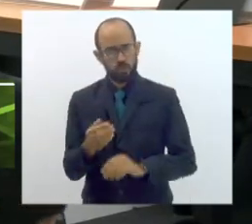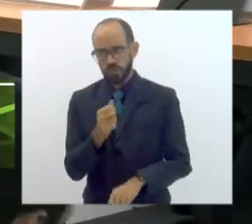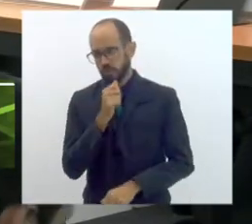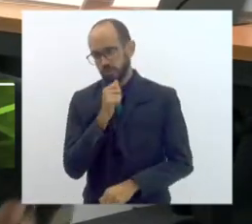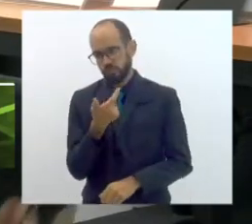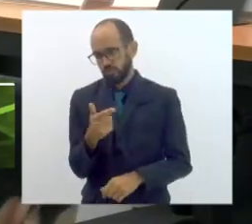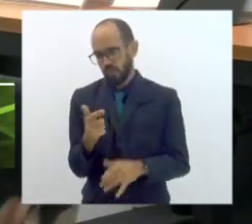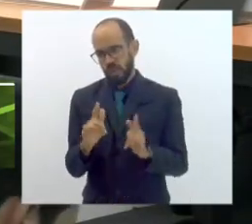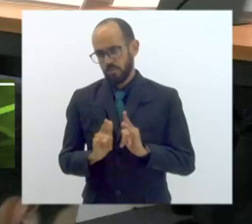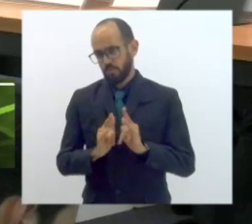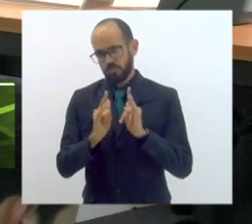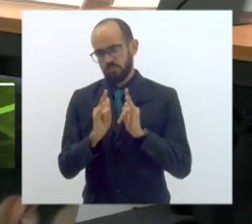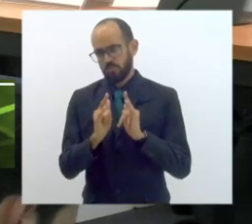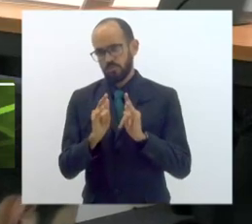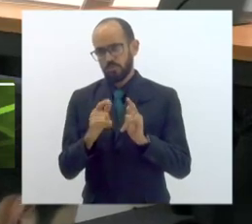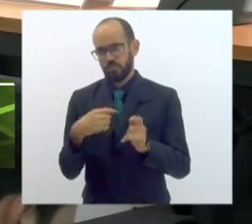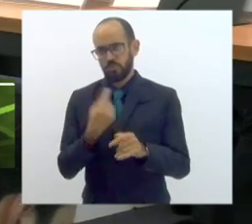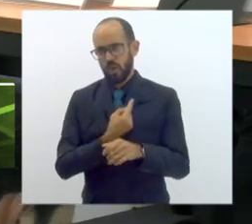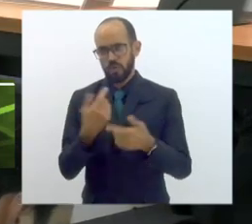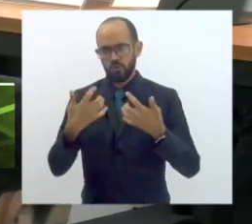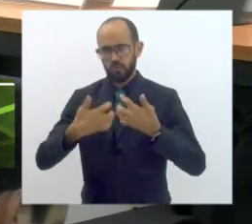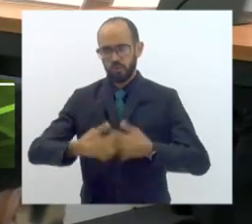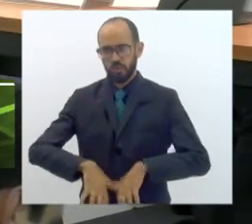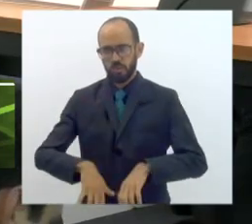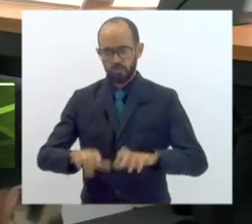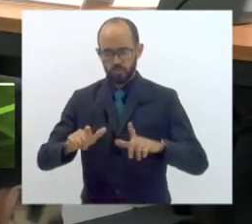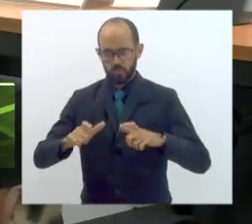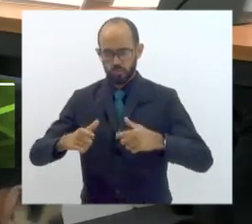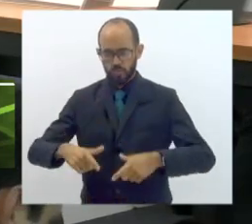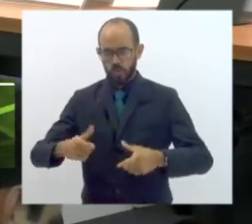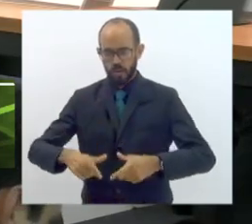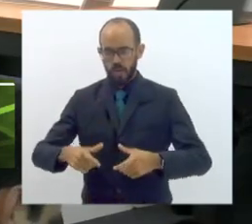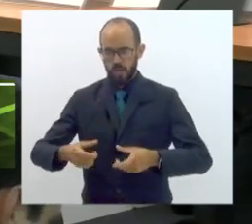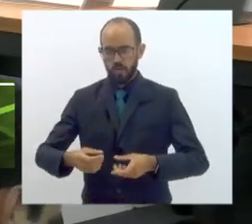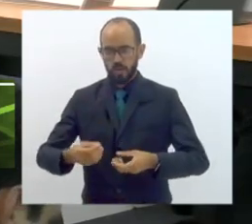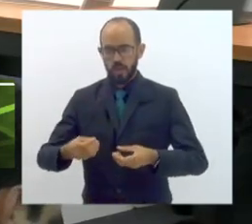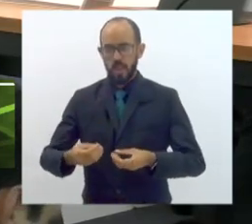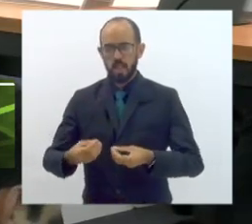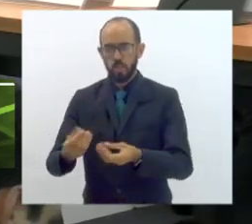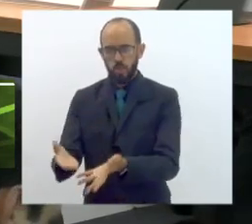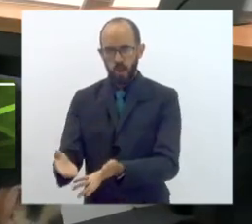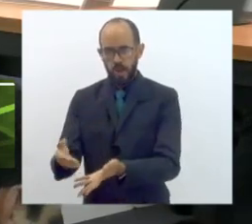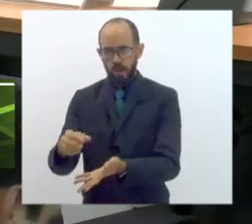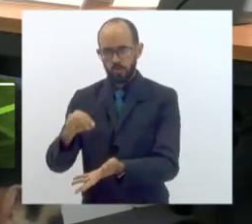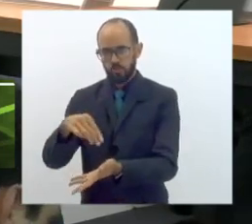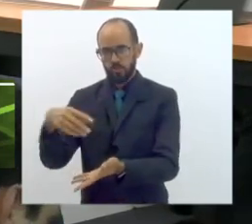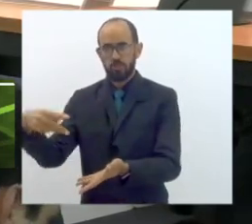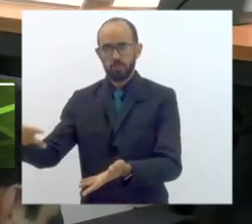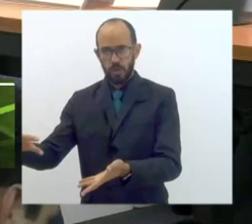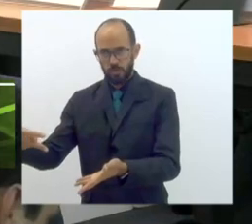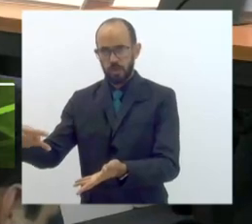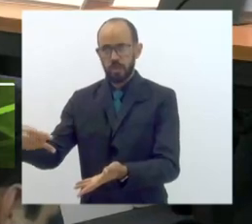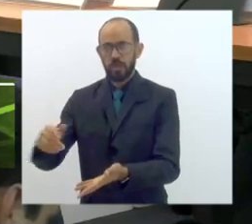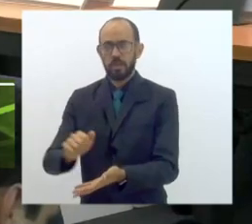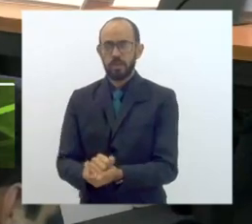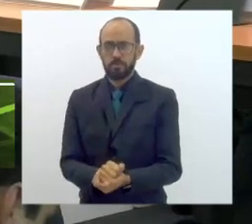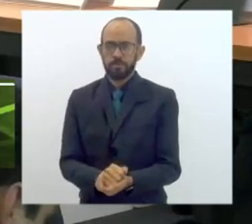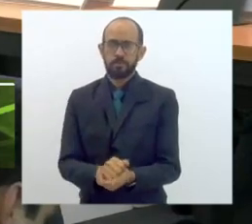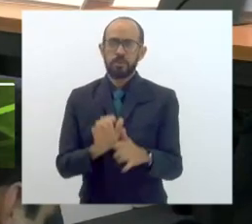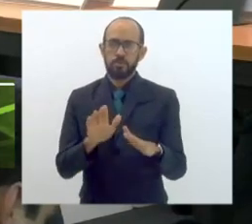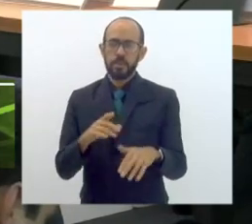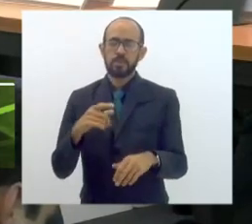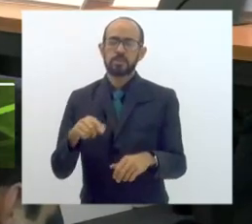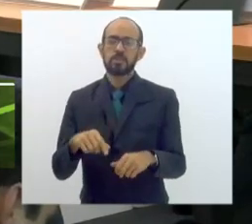sede. A gente funciona num espaço cedido pelo município de Miguel Pereira. E isso está dentro, né, da nossa proposta, para que tenha uma